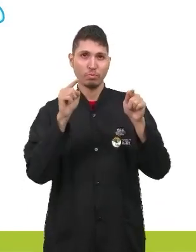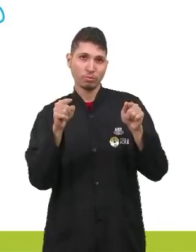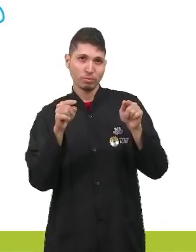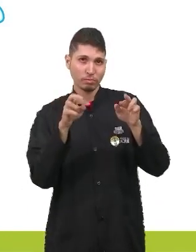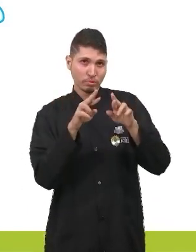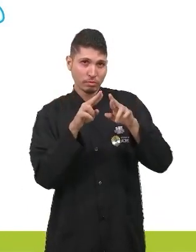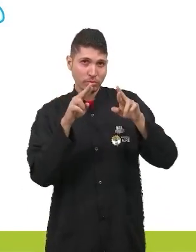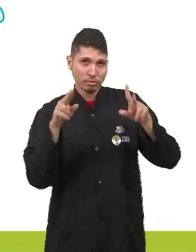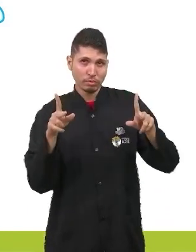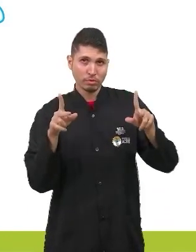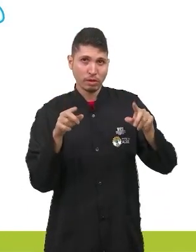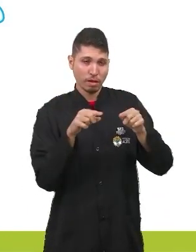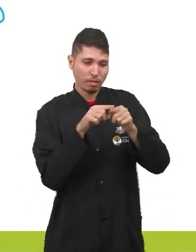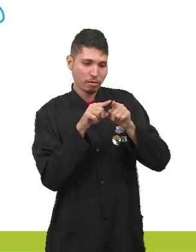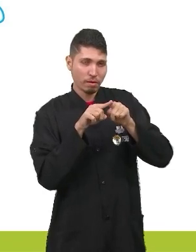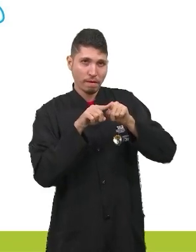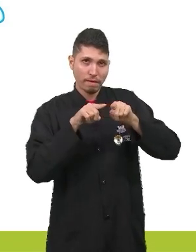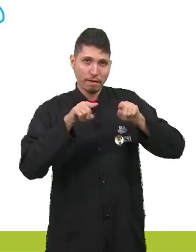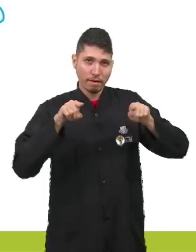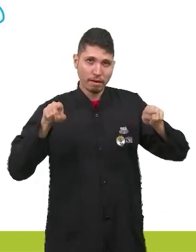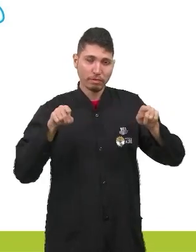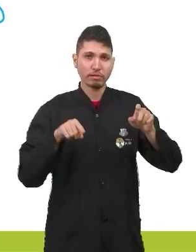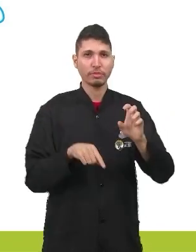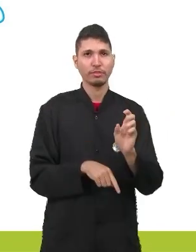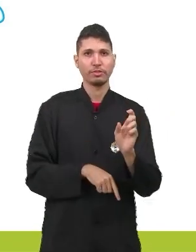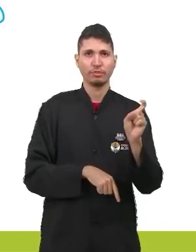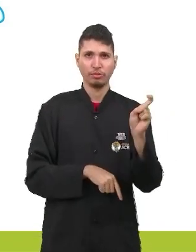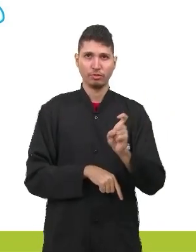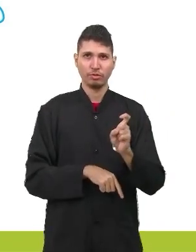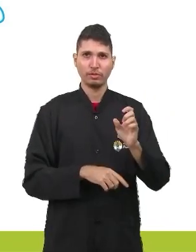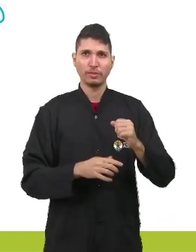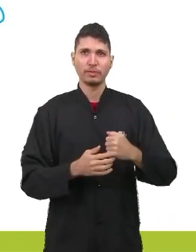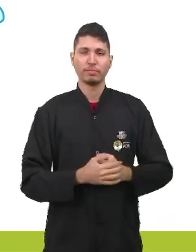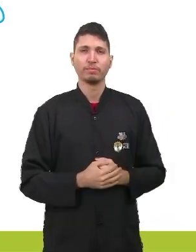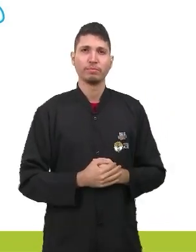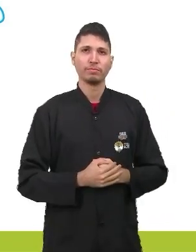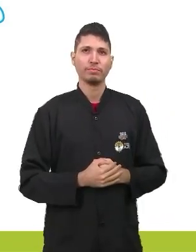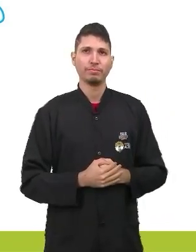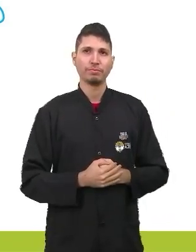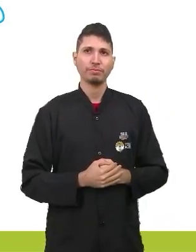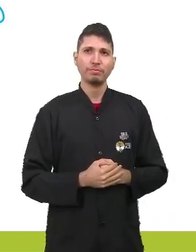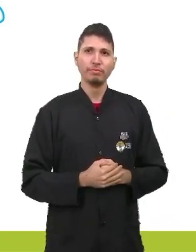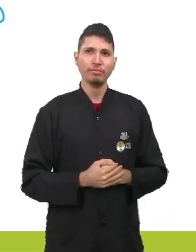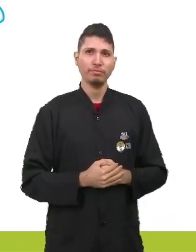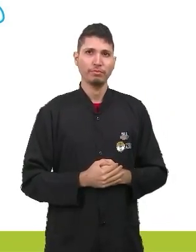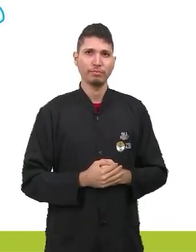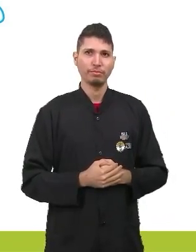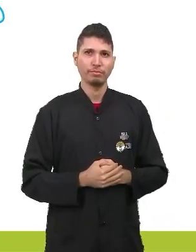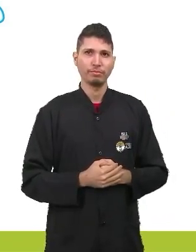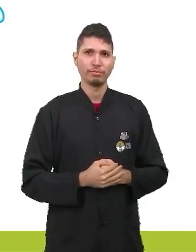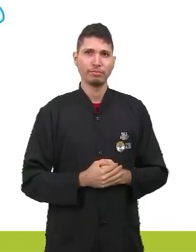nossa reta x. Professor, o segundo caso aqui. Quem é o segundo caso? O segundo caso já envolve a ideia do